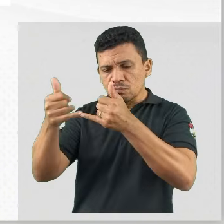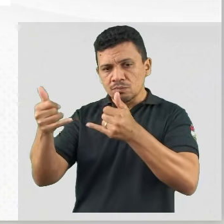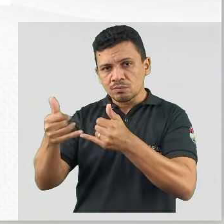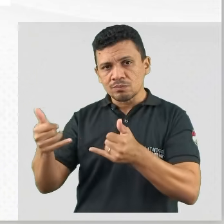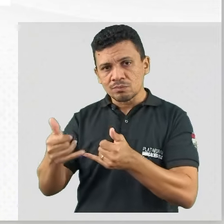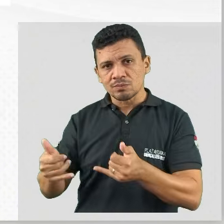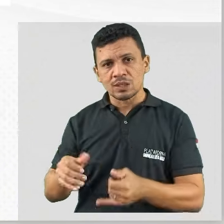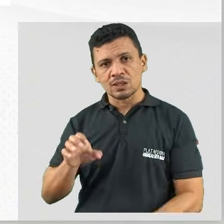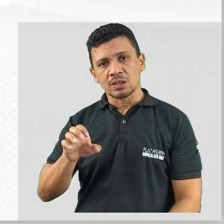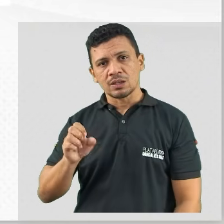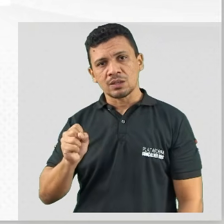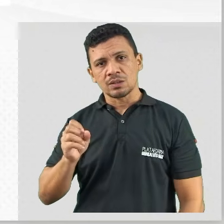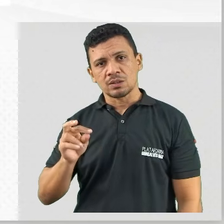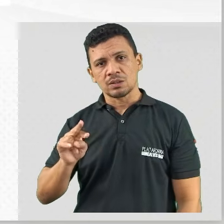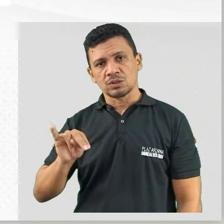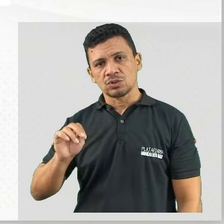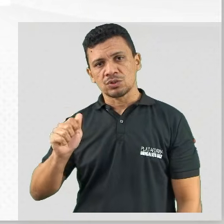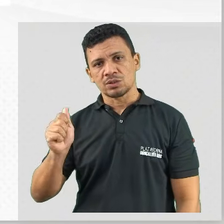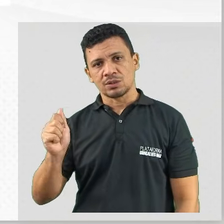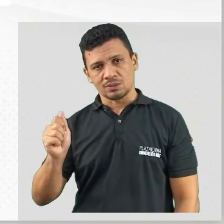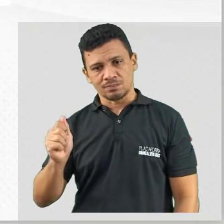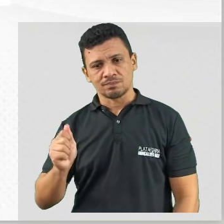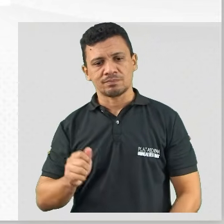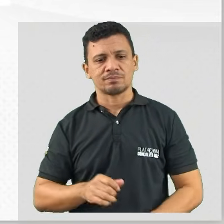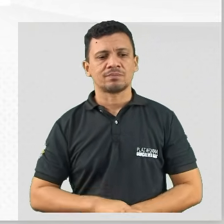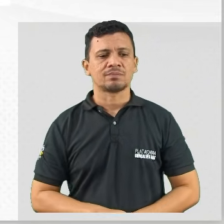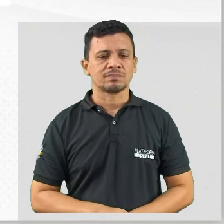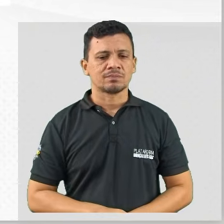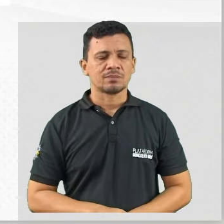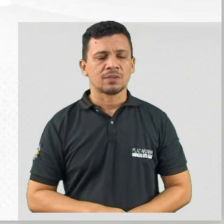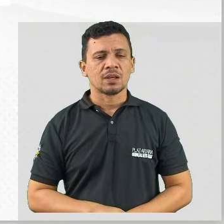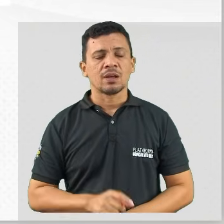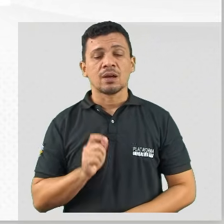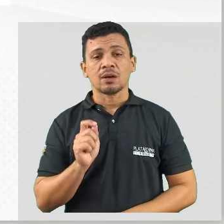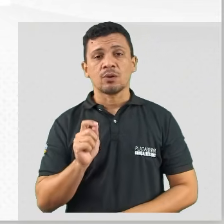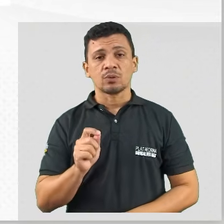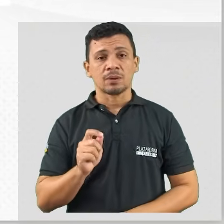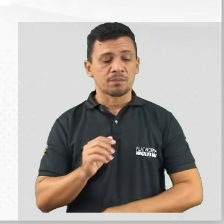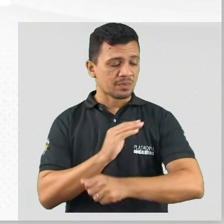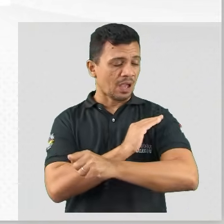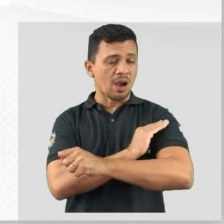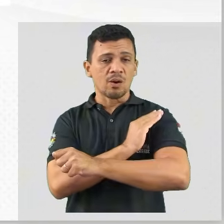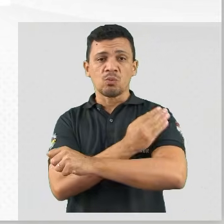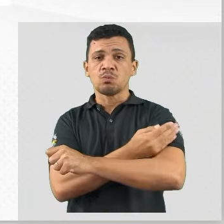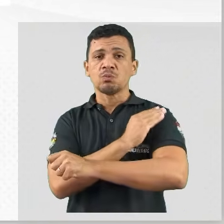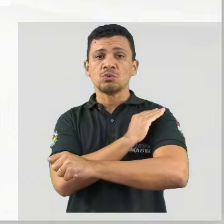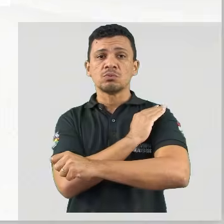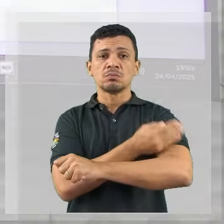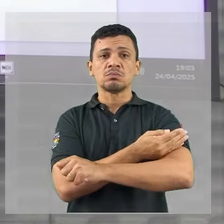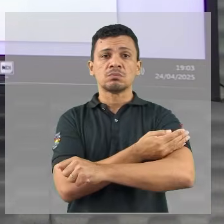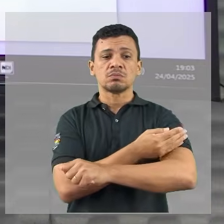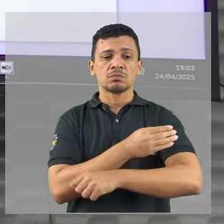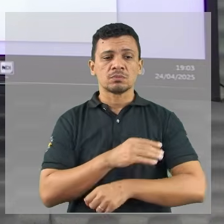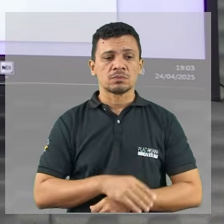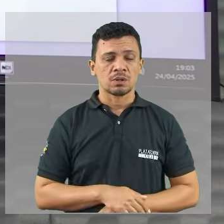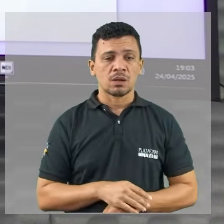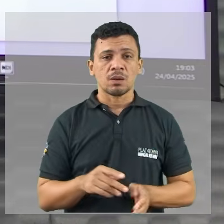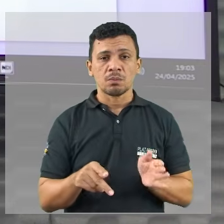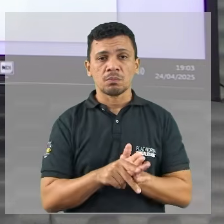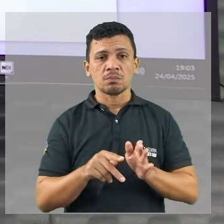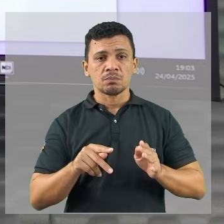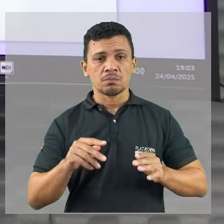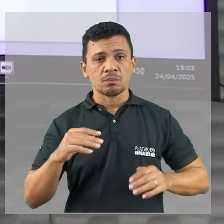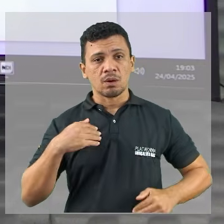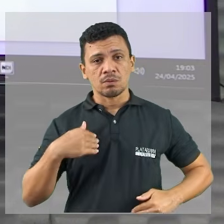musculatura, musculatura estriado esquelético. Então é o músculo, tá, do nosso